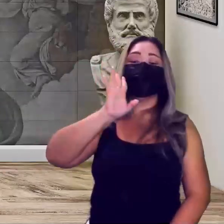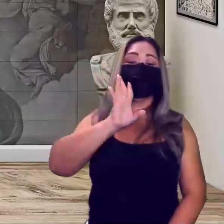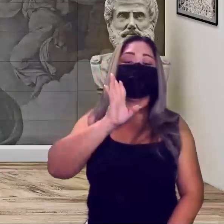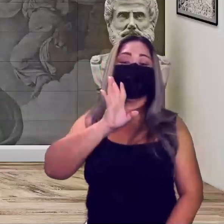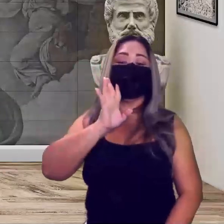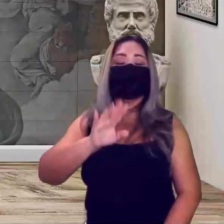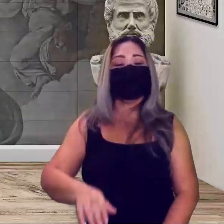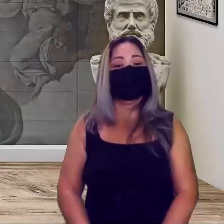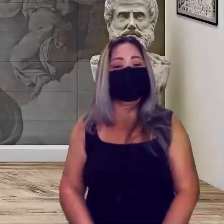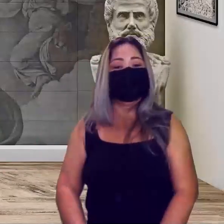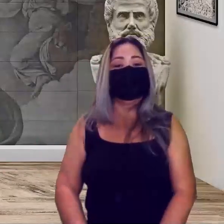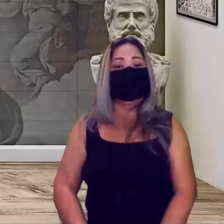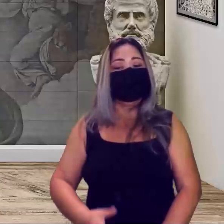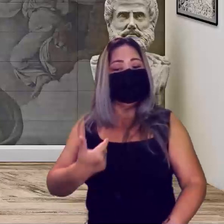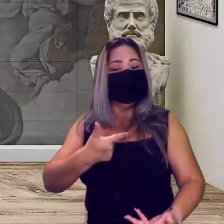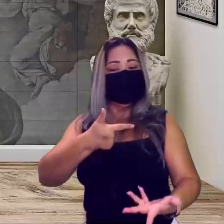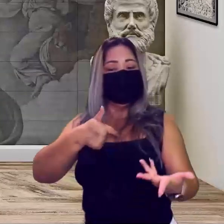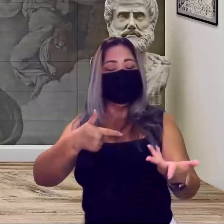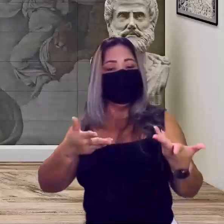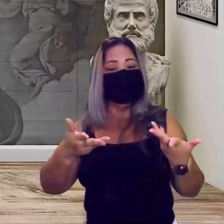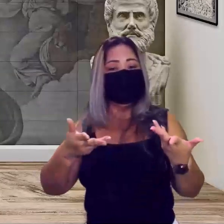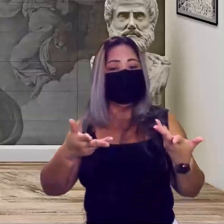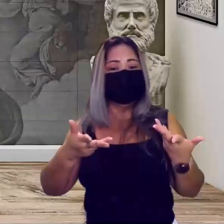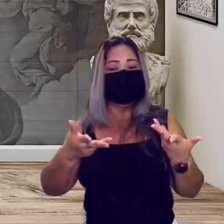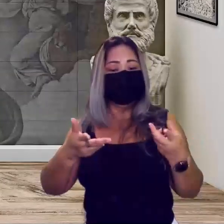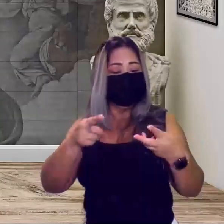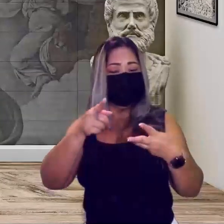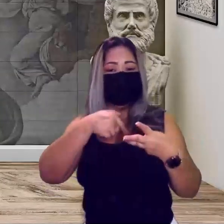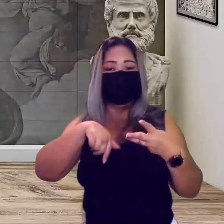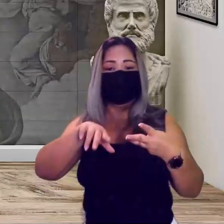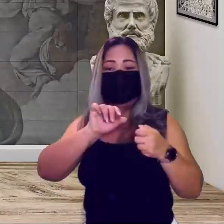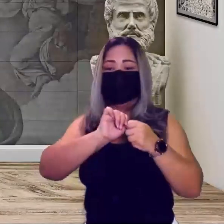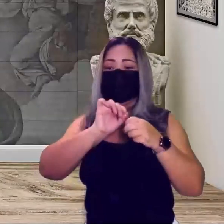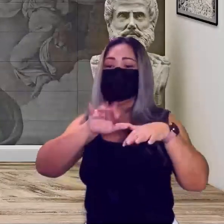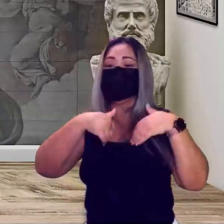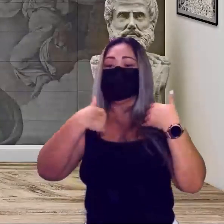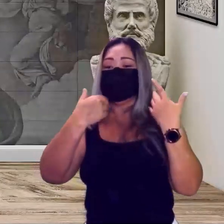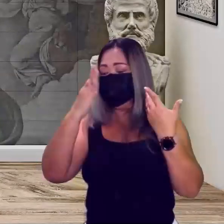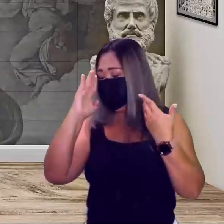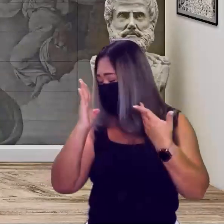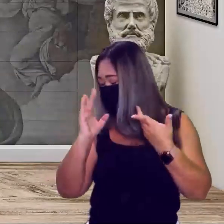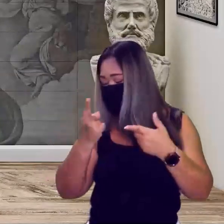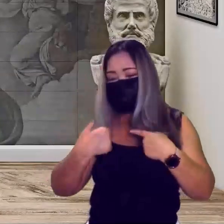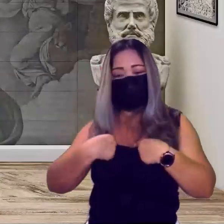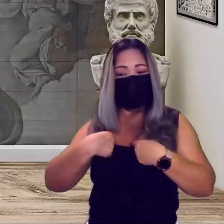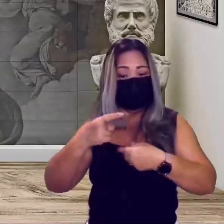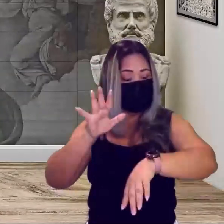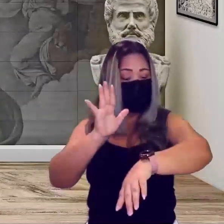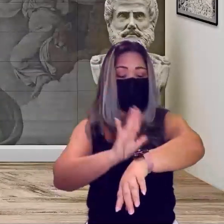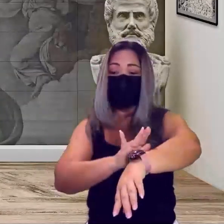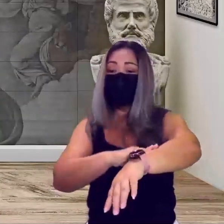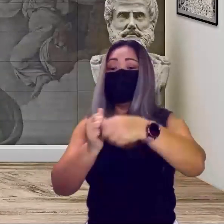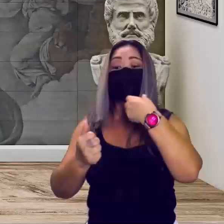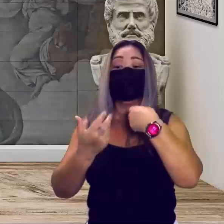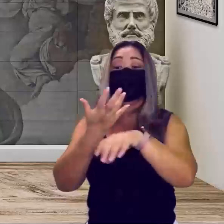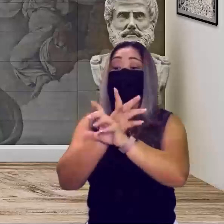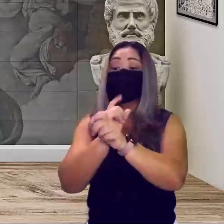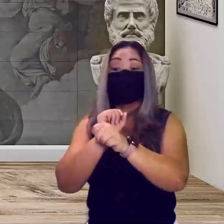legal. A religião, nós não somos só seres biológicos, né? De carne e osso, somos